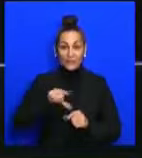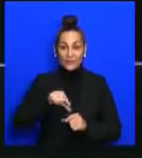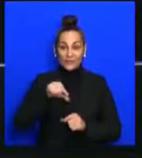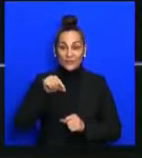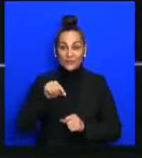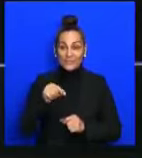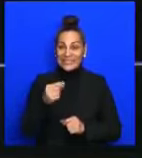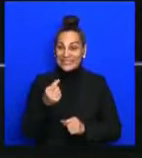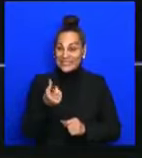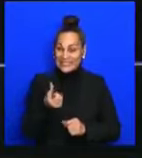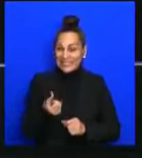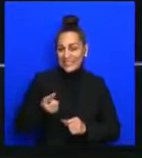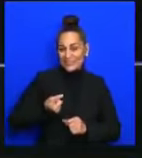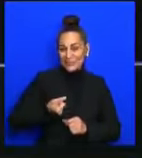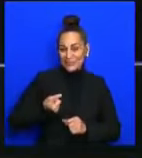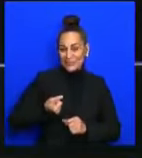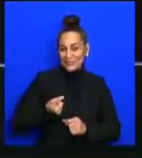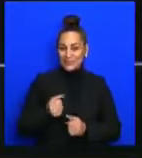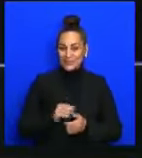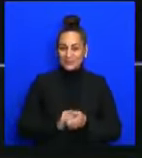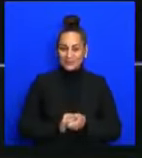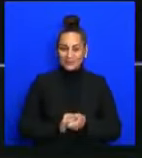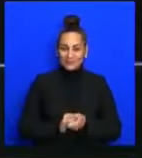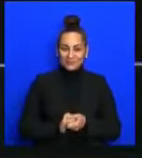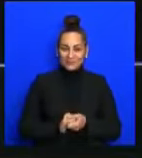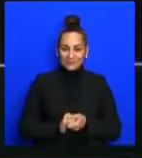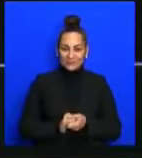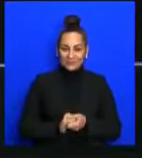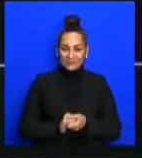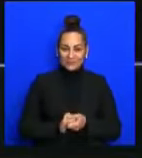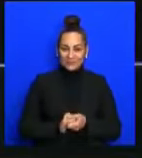globo sortearemos 6 dezenas.